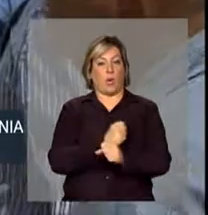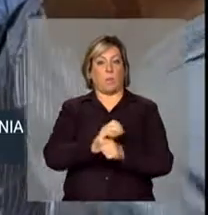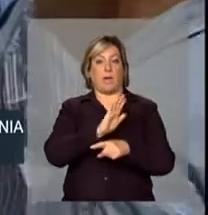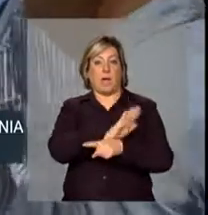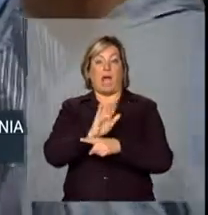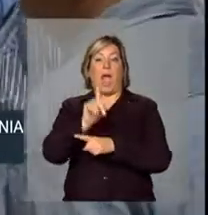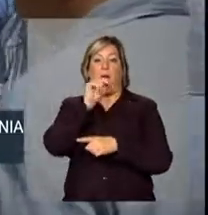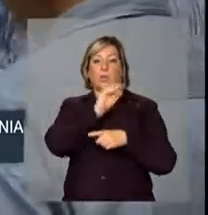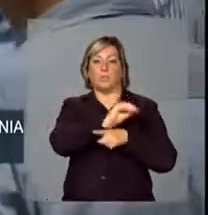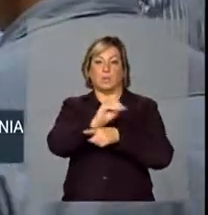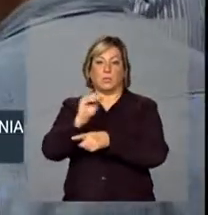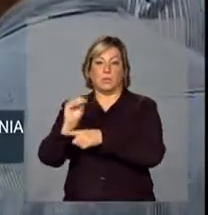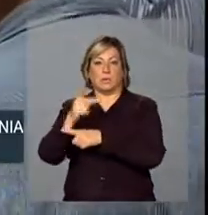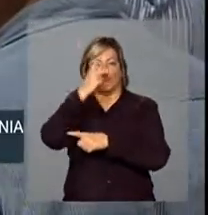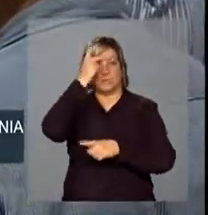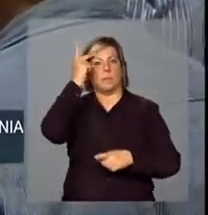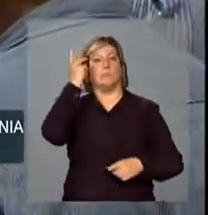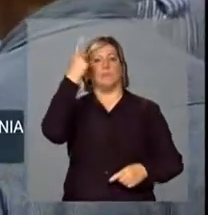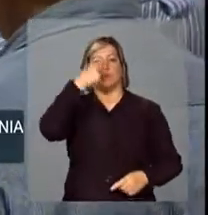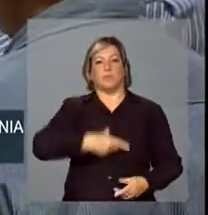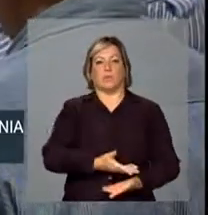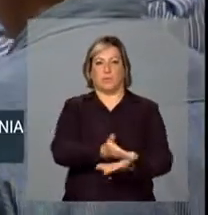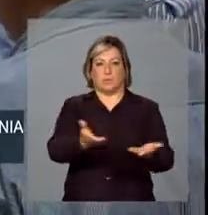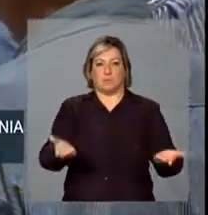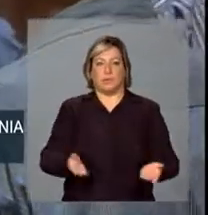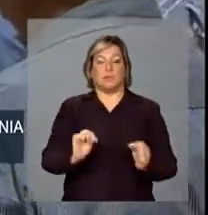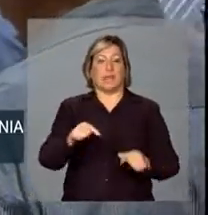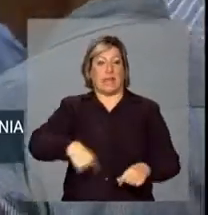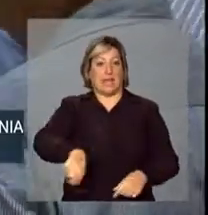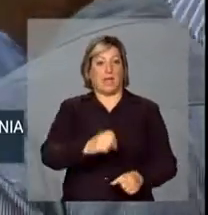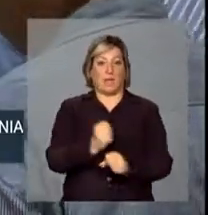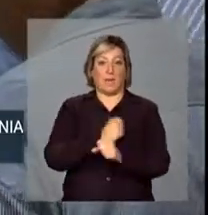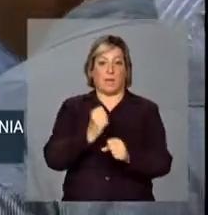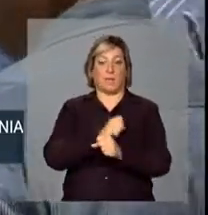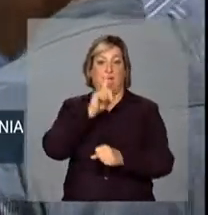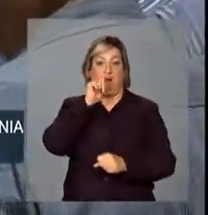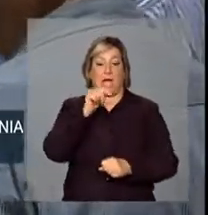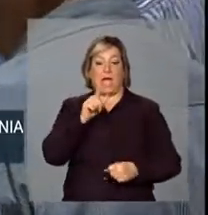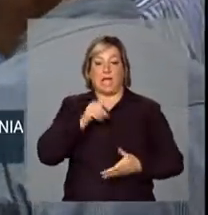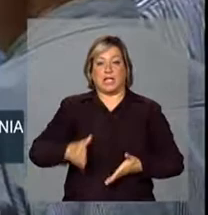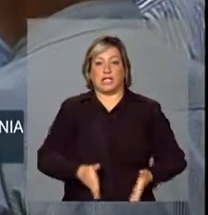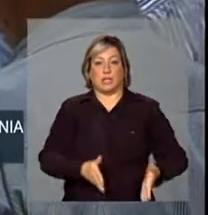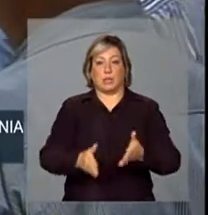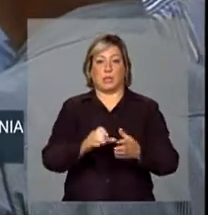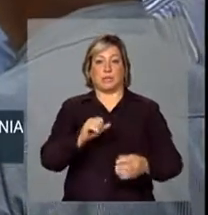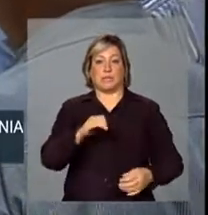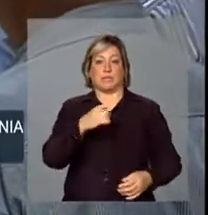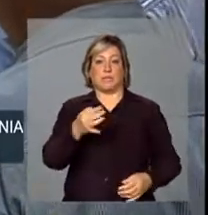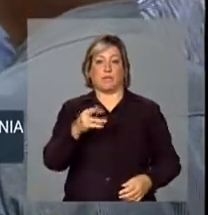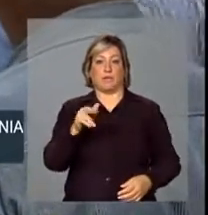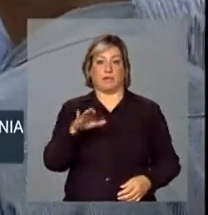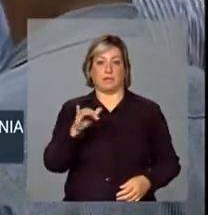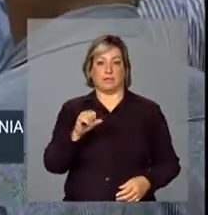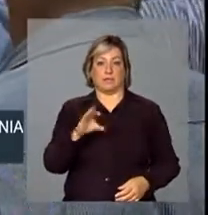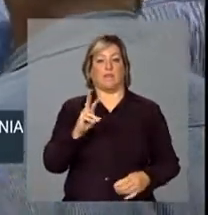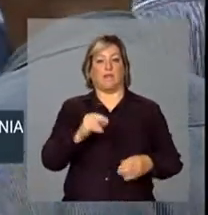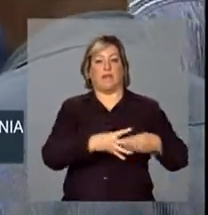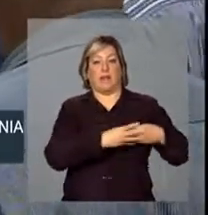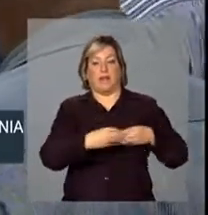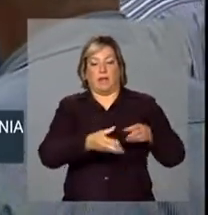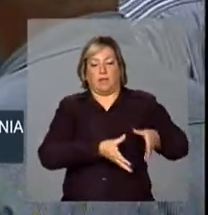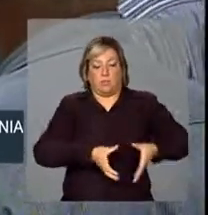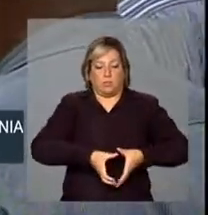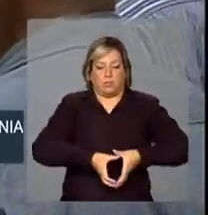o abastecimento humano Por meio dessa obra a água do rio São Francisco vai ser levada Então à